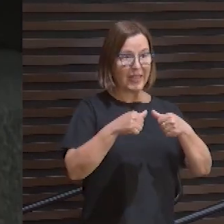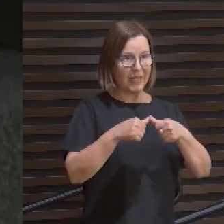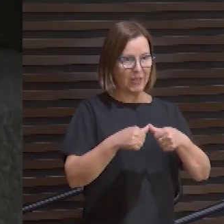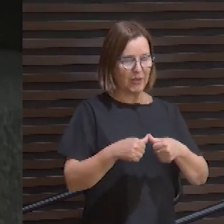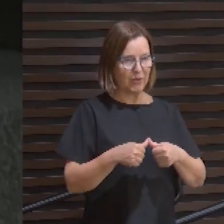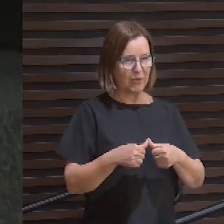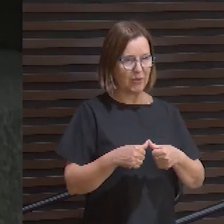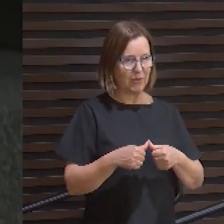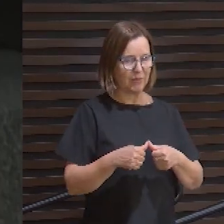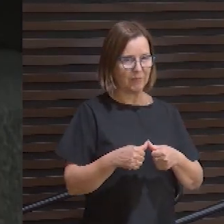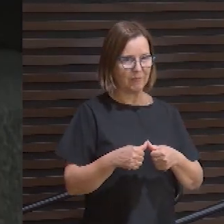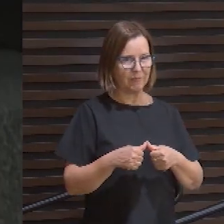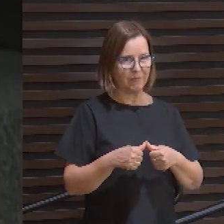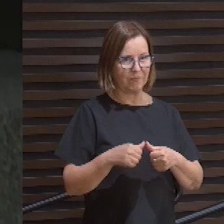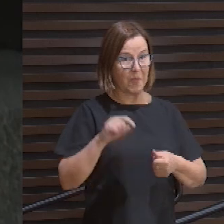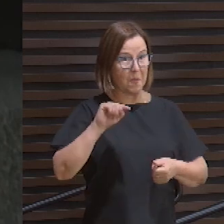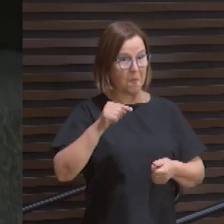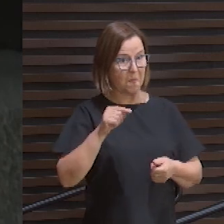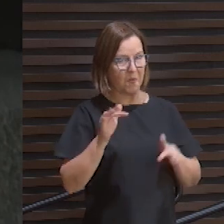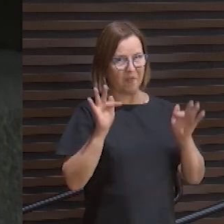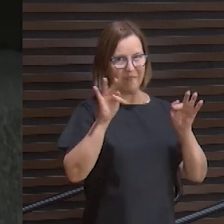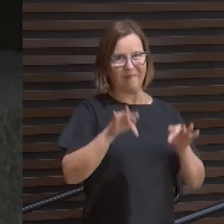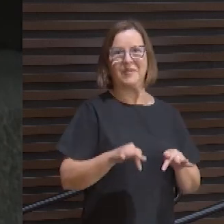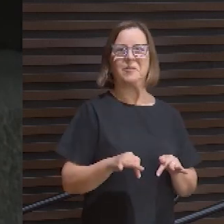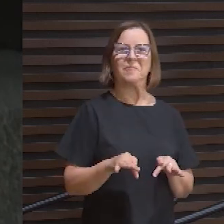o ponto final